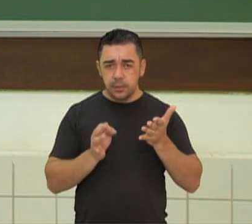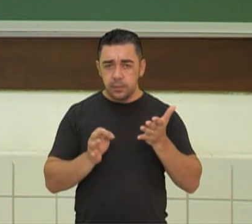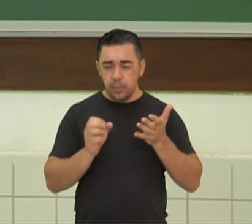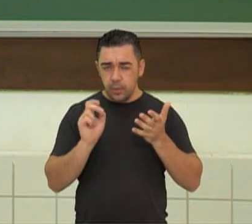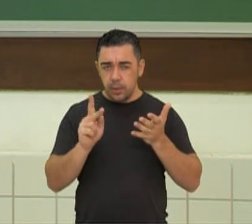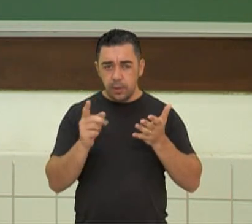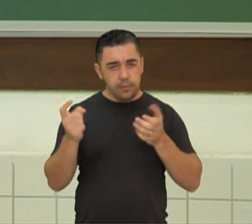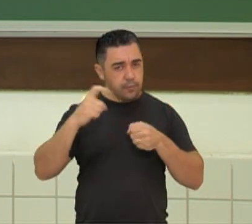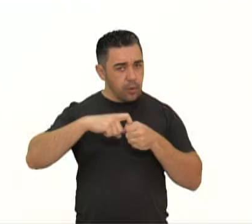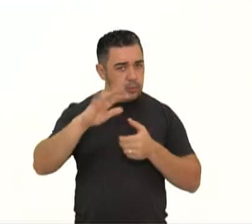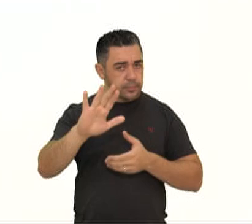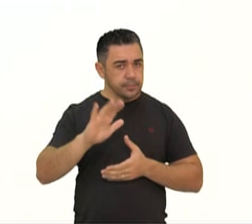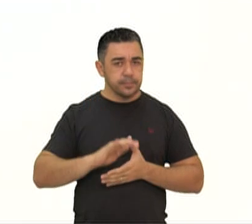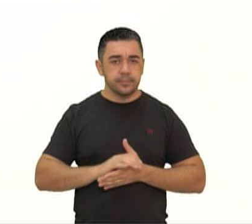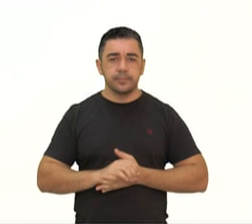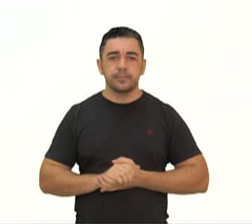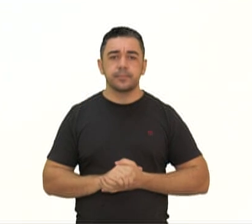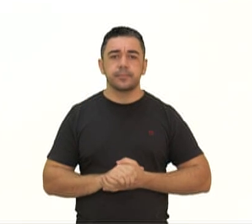E nós já voltamos.